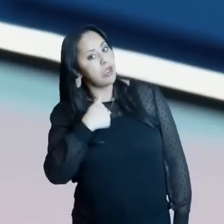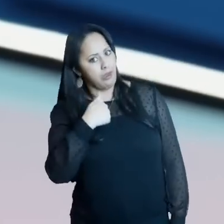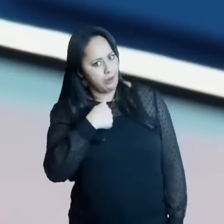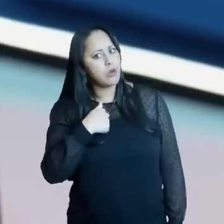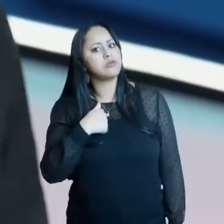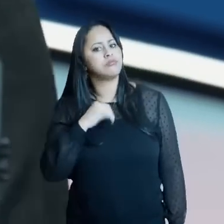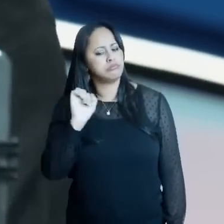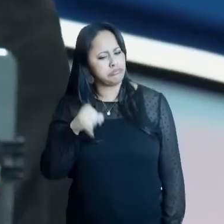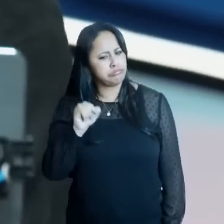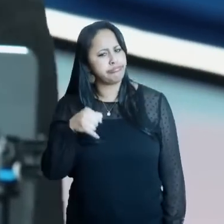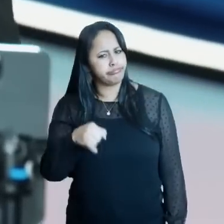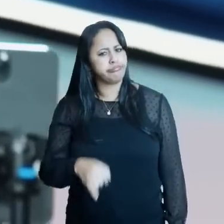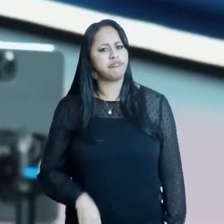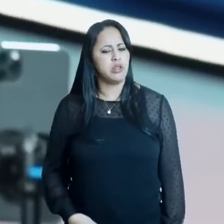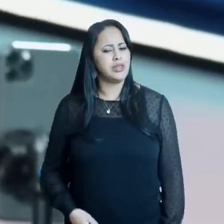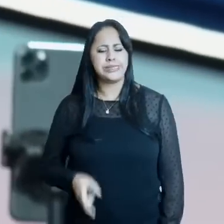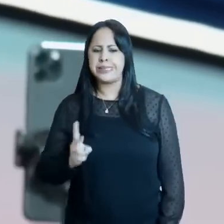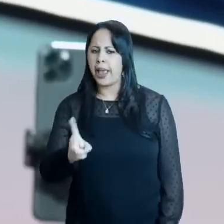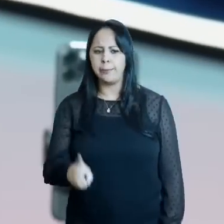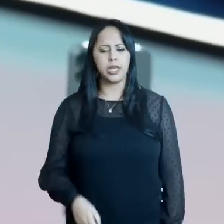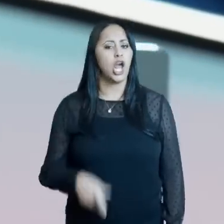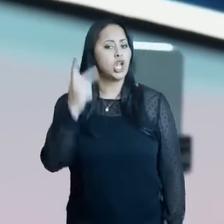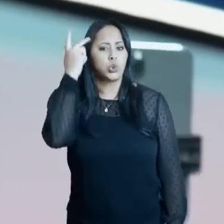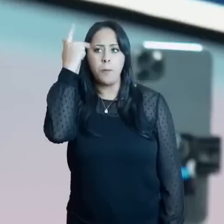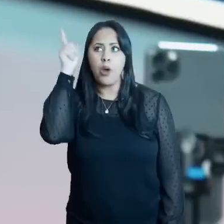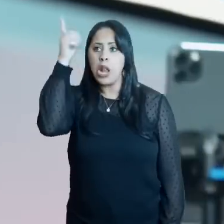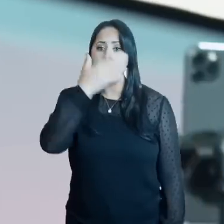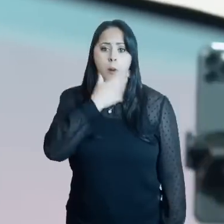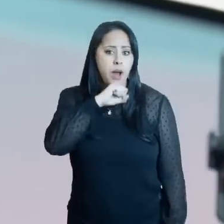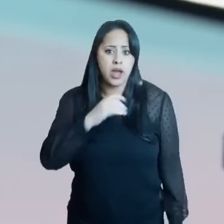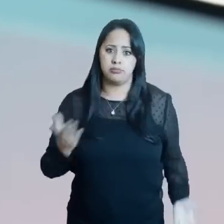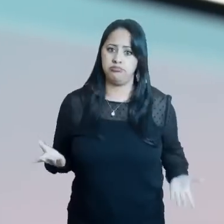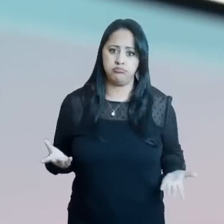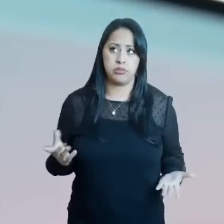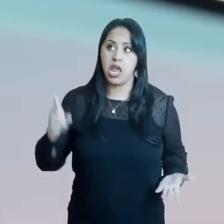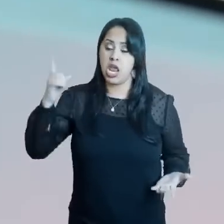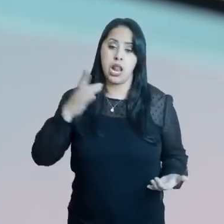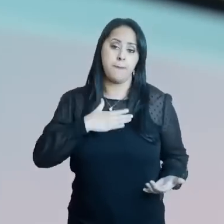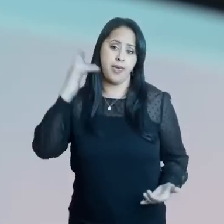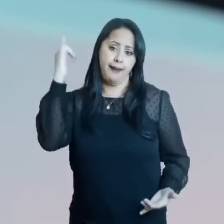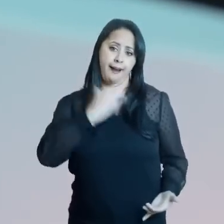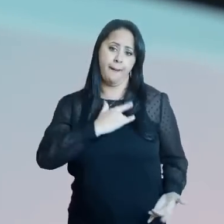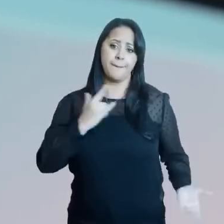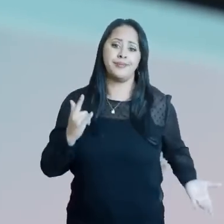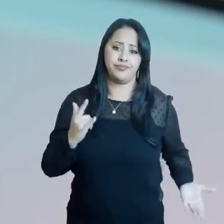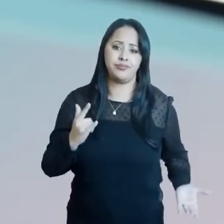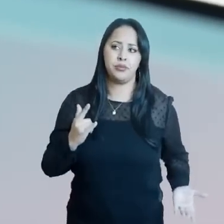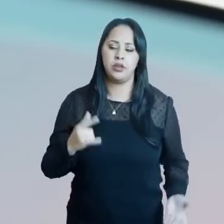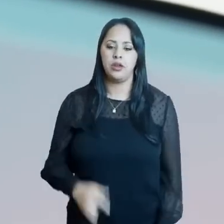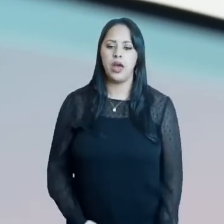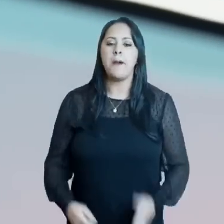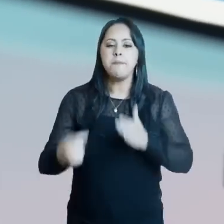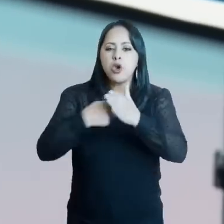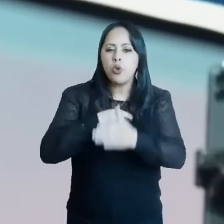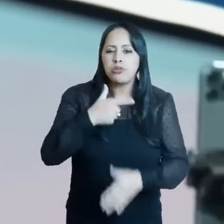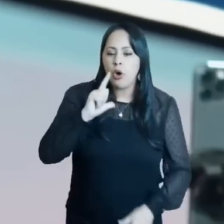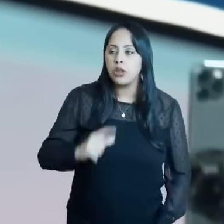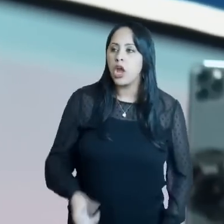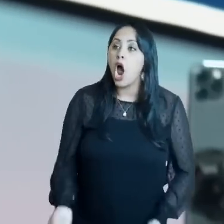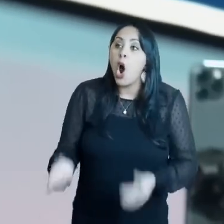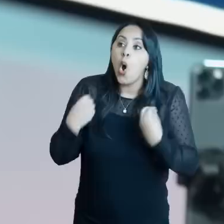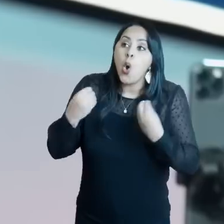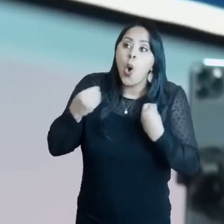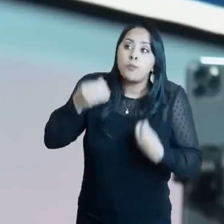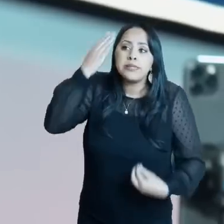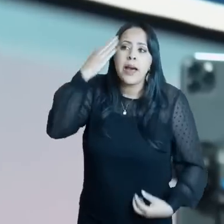Deus me corrigiu ontem, Deus me corrige o tempo todo. Eu lembro uma vez que eu estava buscando assim, como saber se você está salvo? Ih, rapaz, porque aquele negocinho,